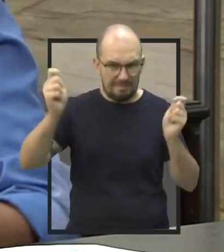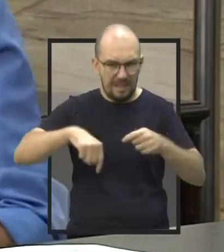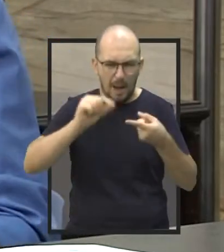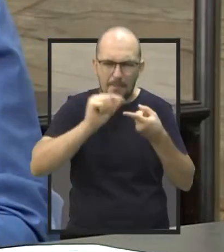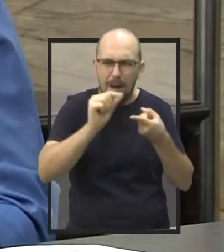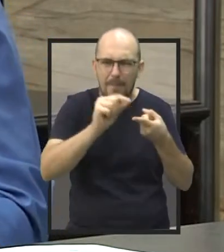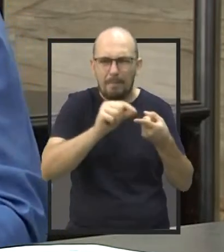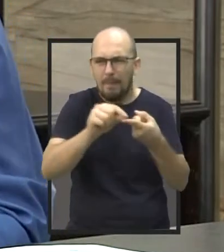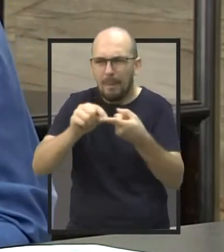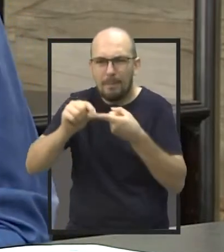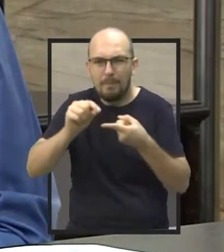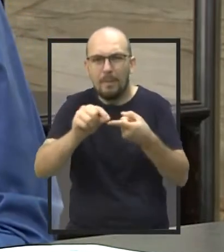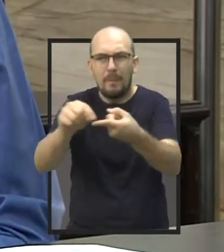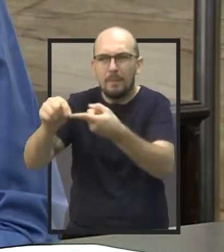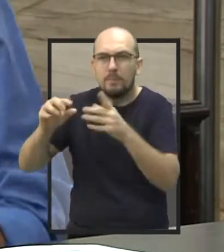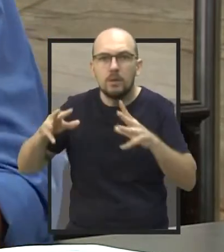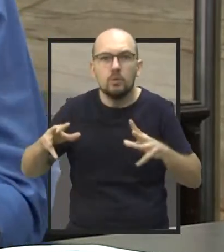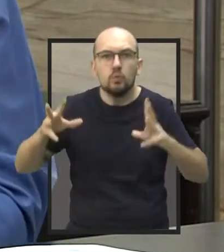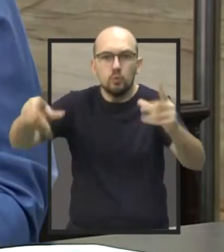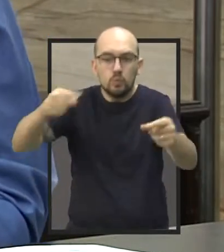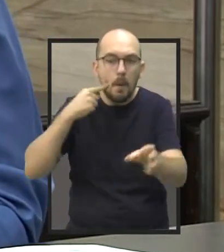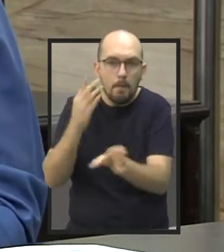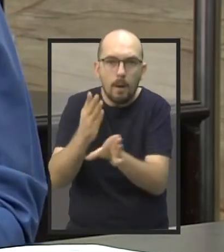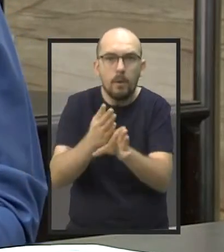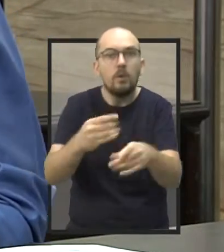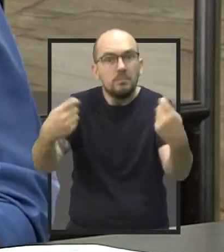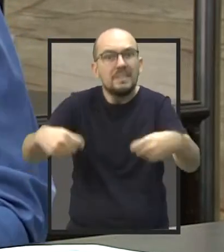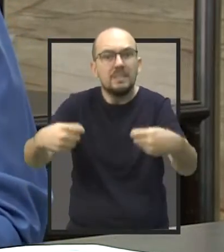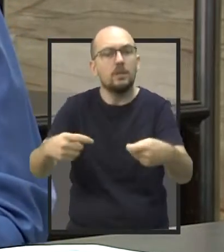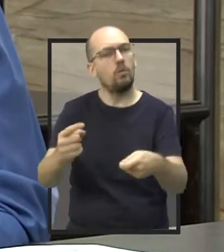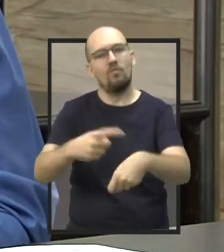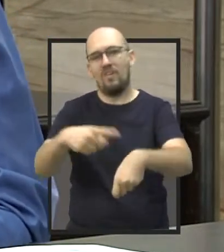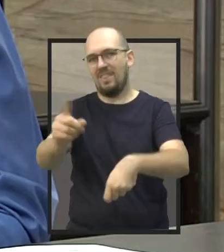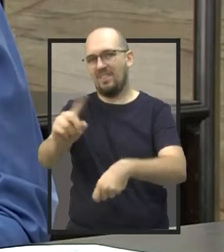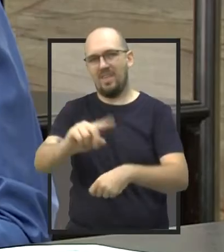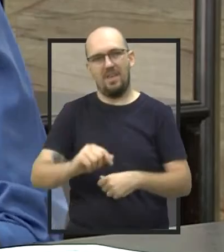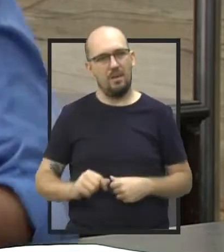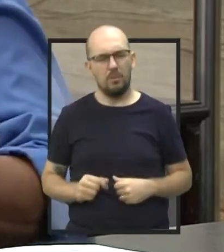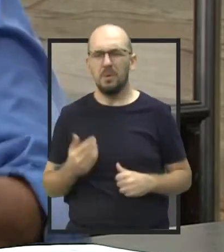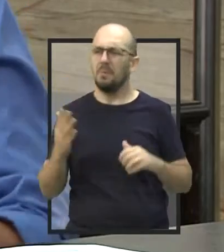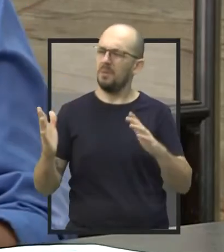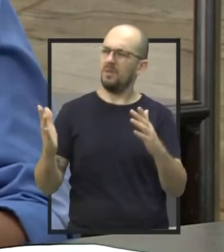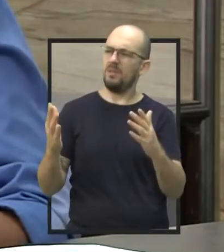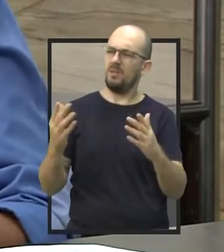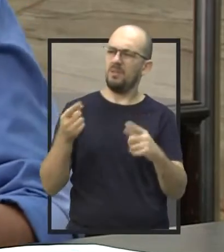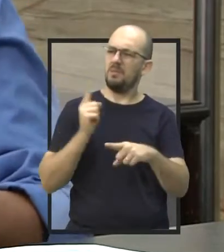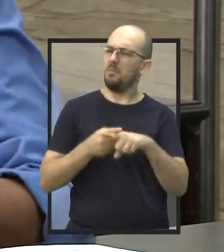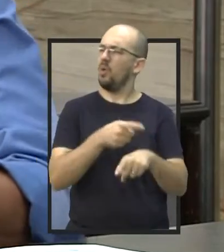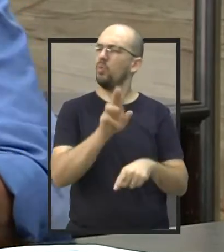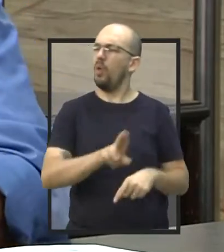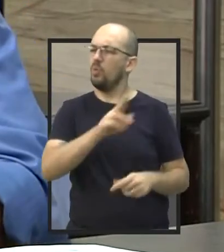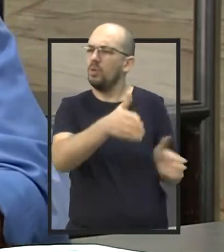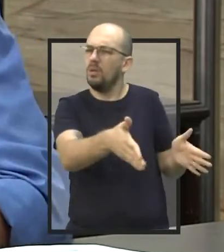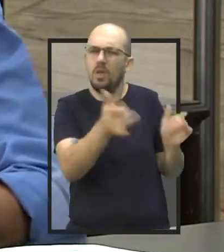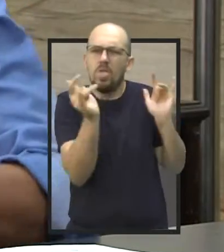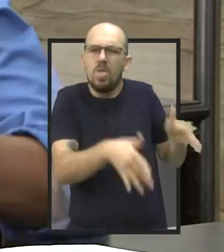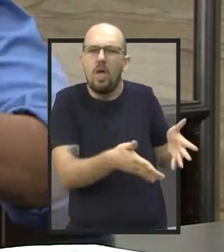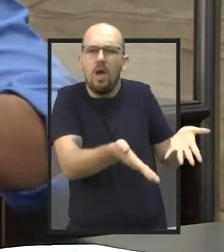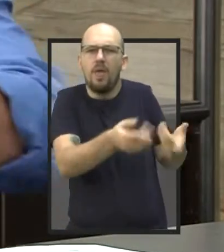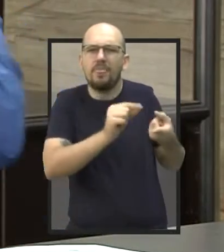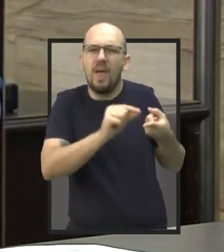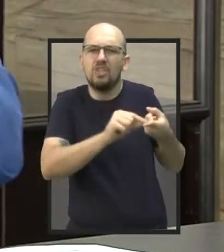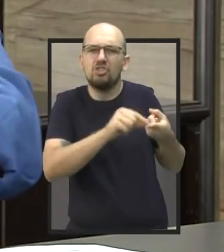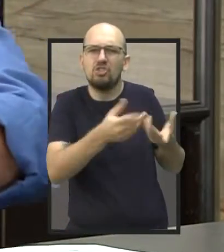todos esses testes na nossa população, que está precisando. Eu não estou conseguindo entender por que não estão fazendo com